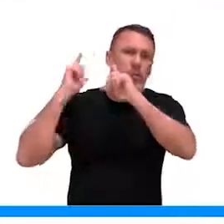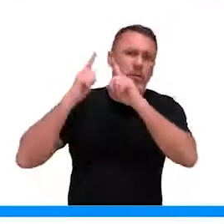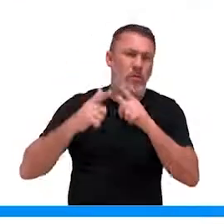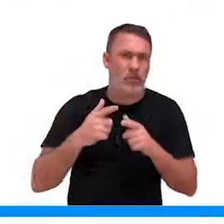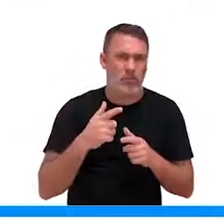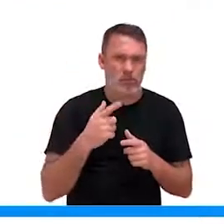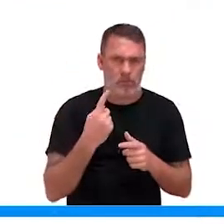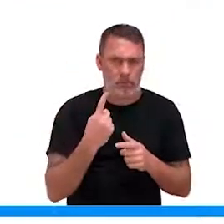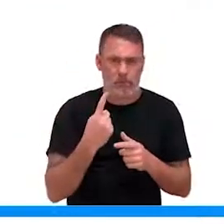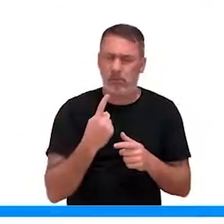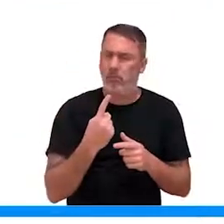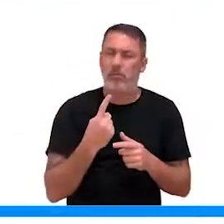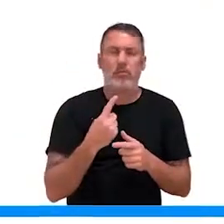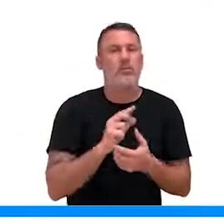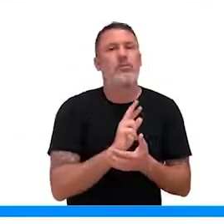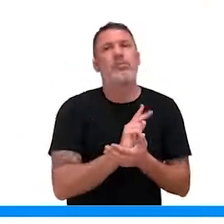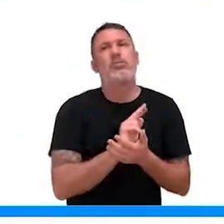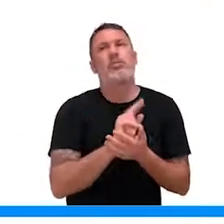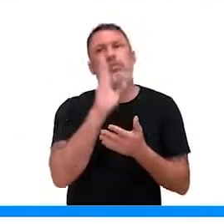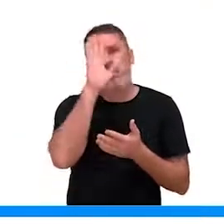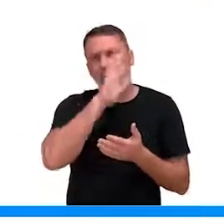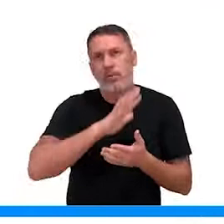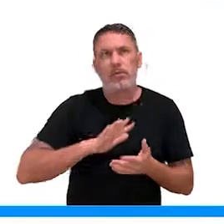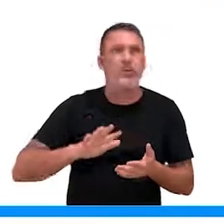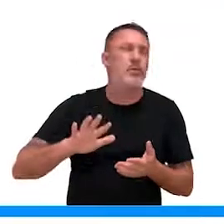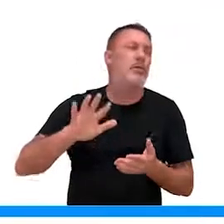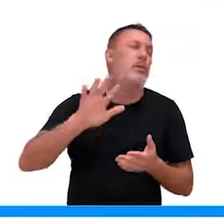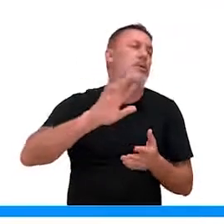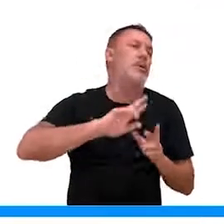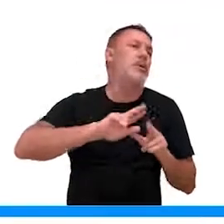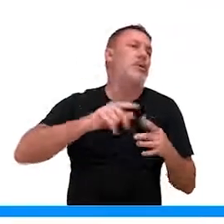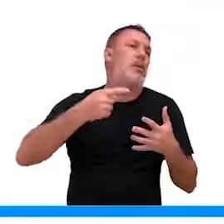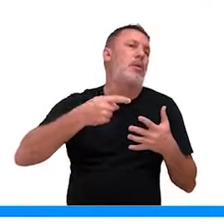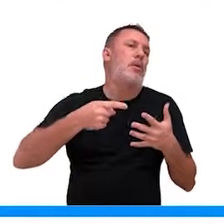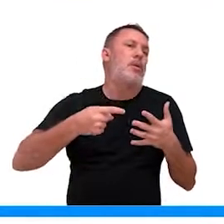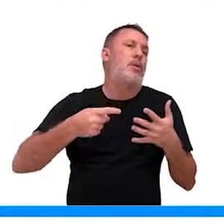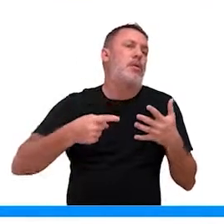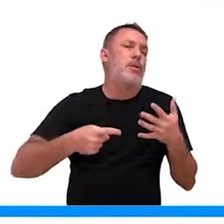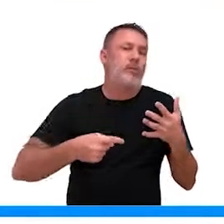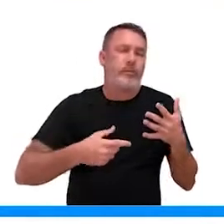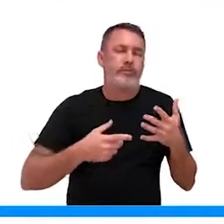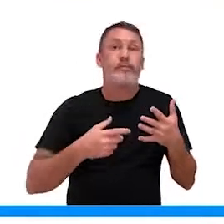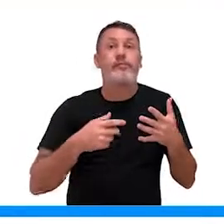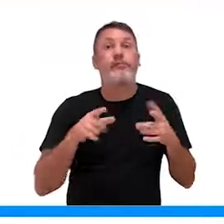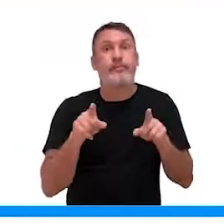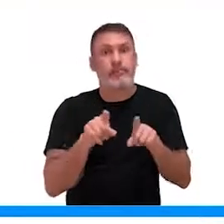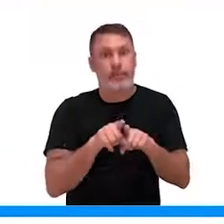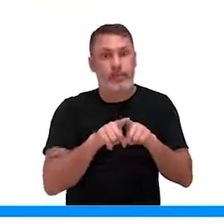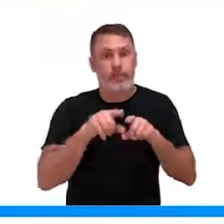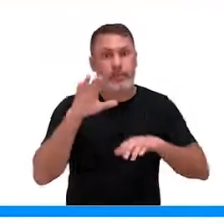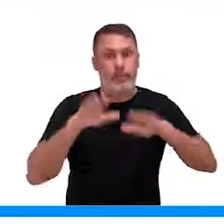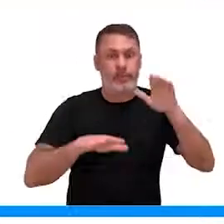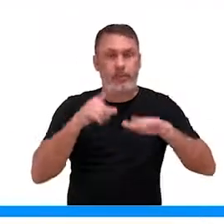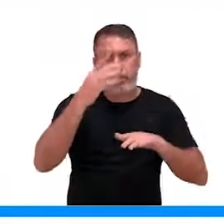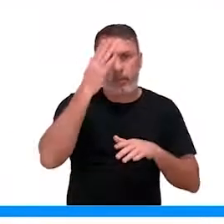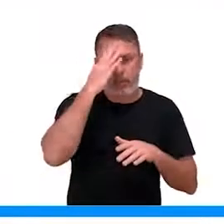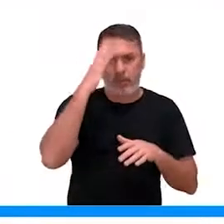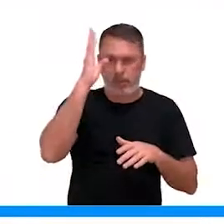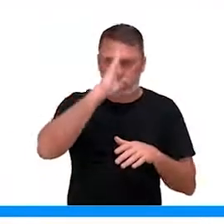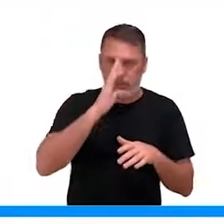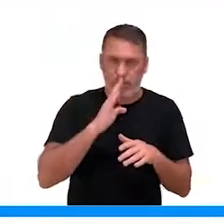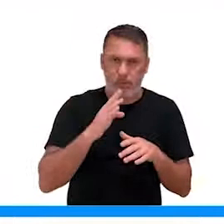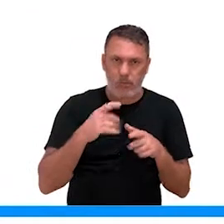ricas, distintas umas das outras. E, claro, tudo isso relacionado também à extensão territorial do